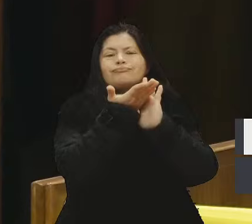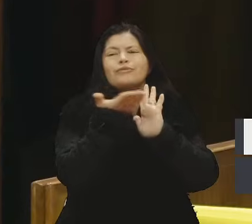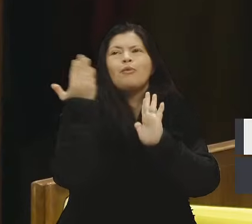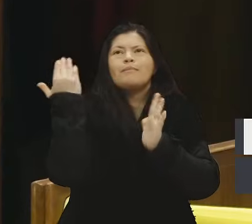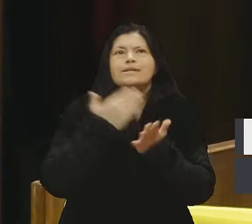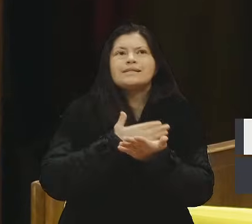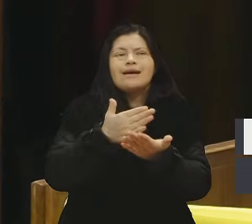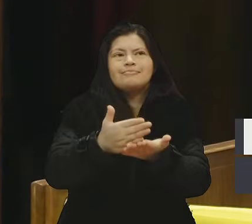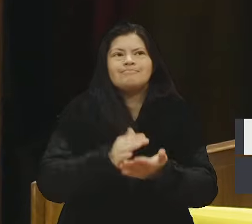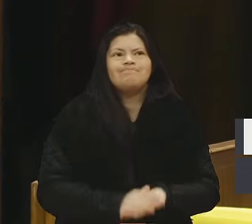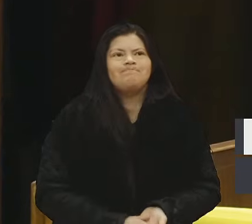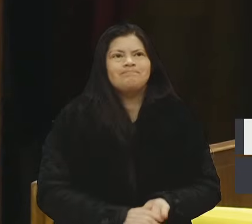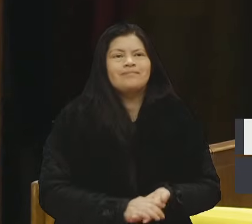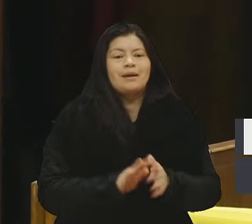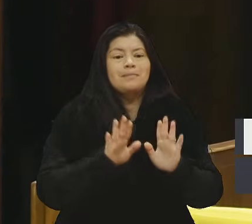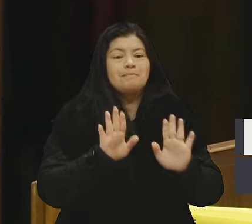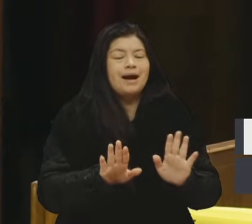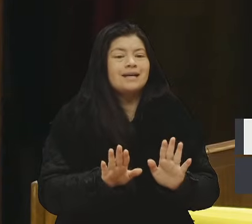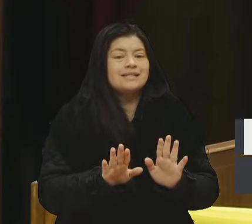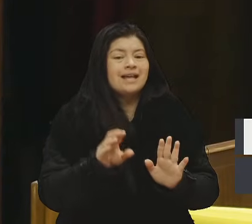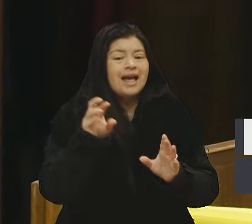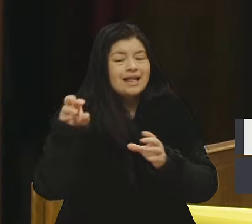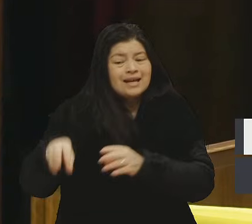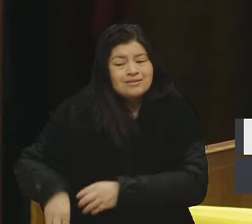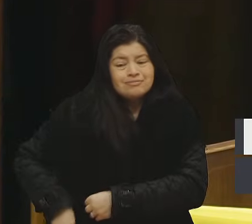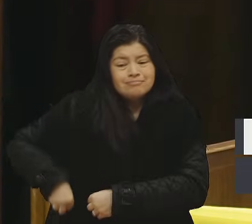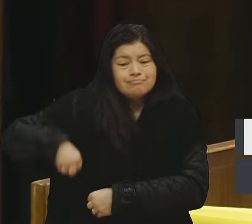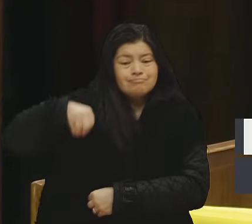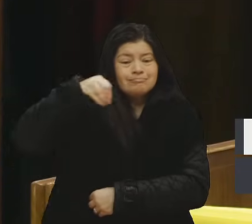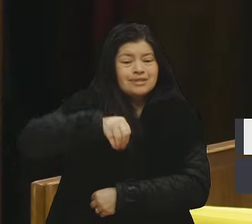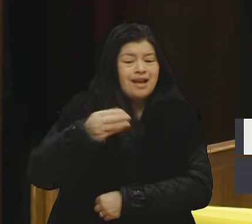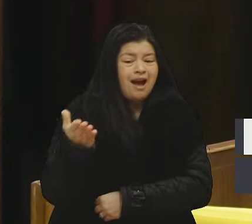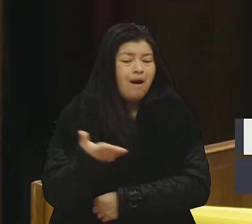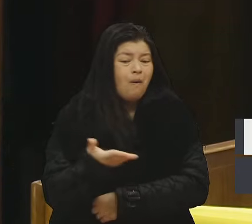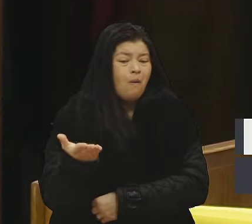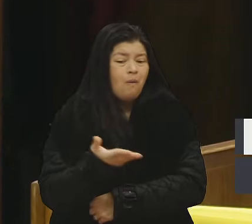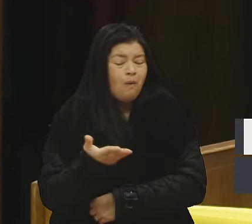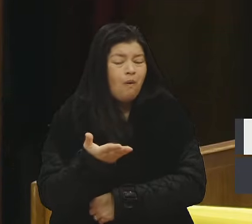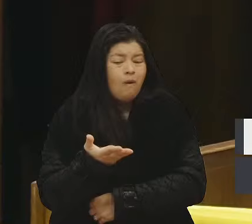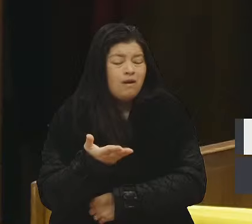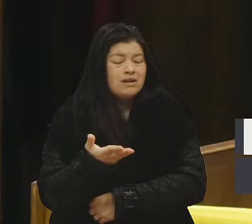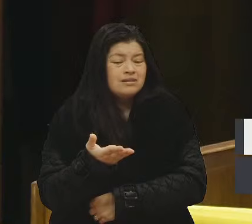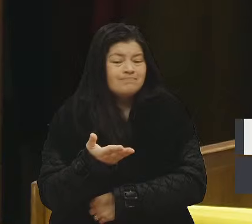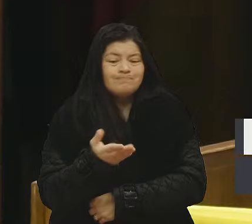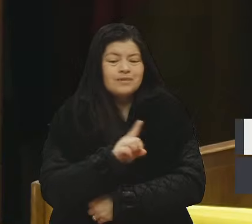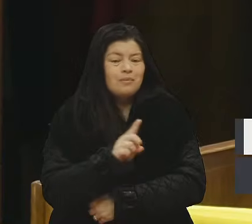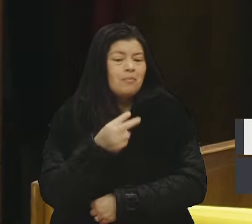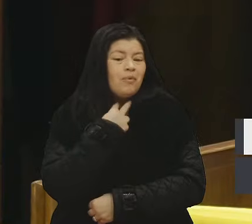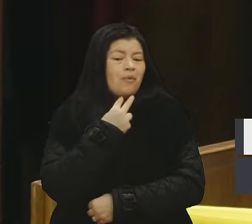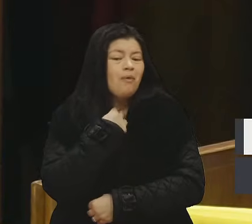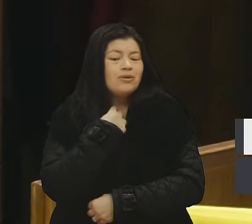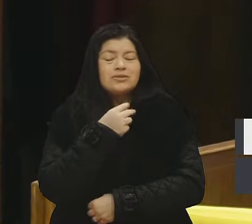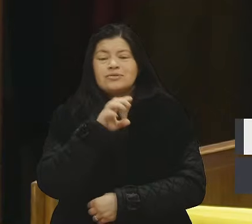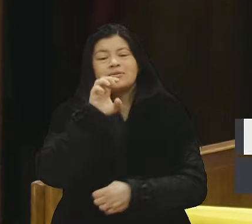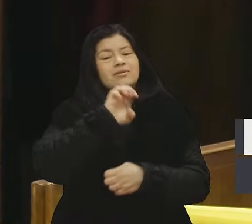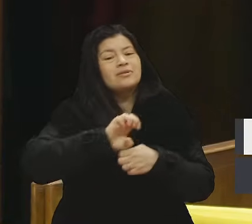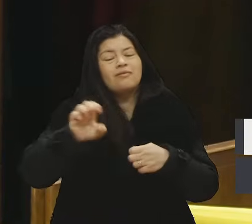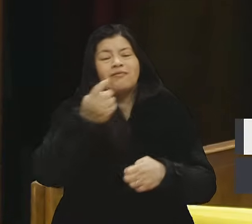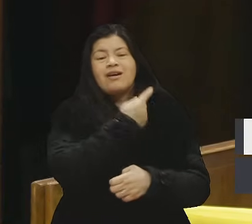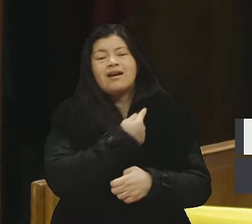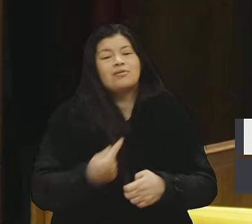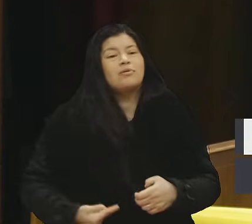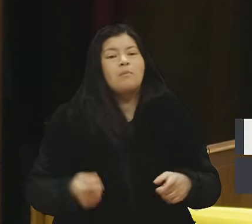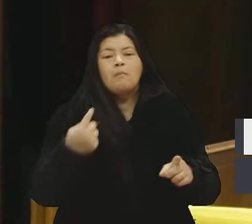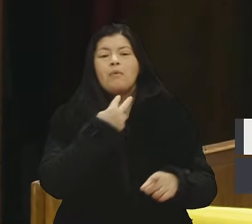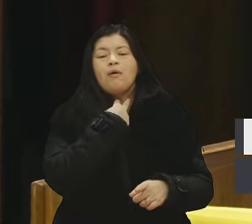para não tirar um centavo do bolso dele nesse momento da moratória. E aí